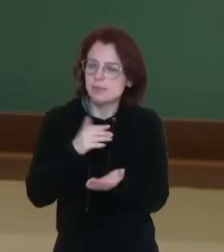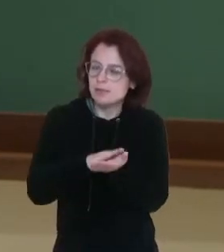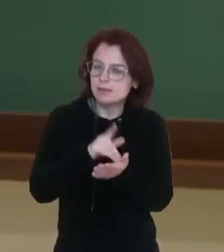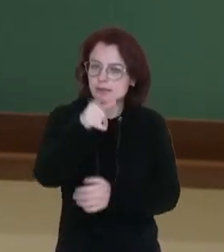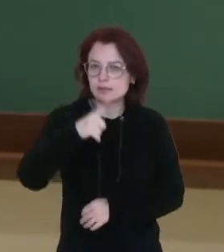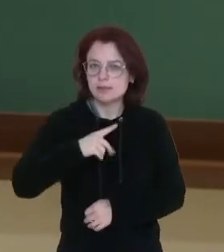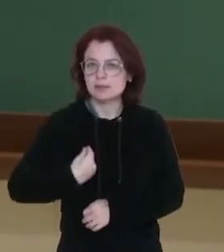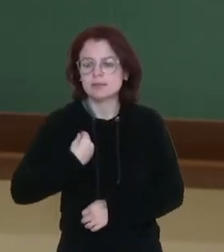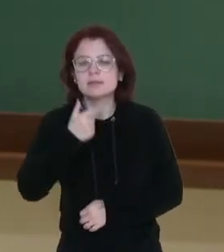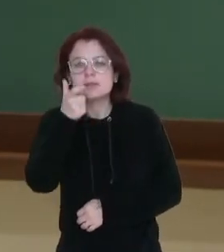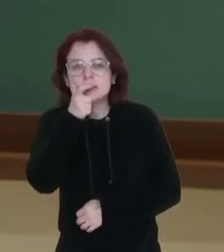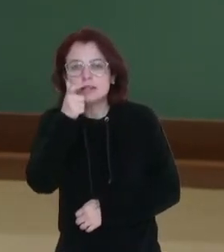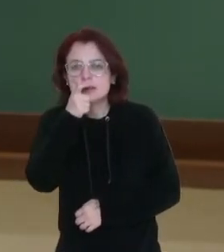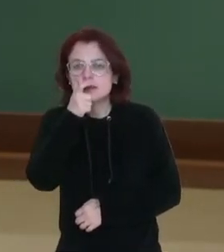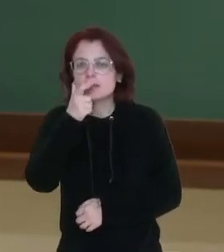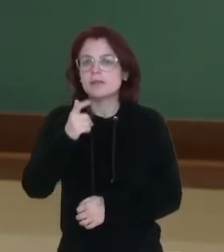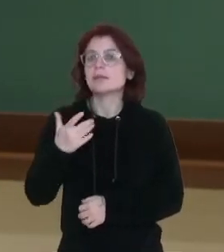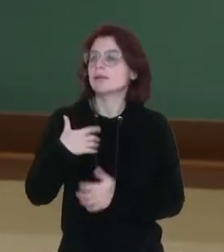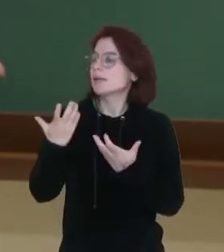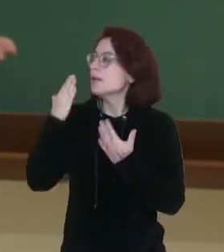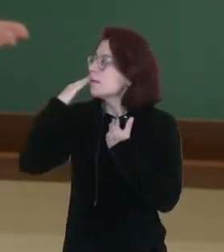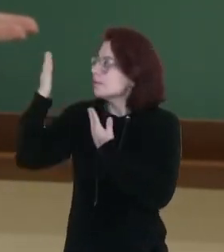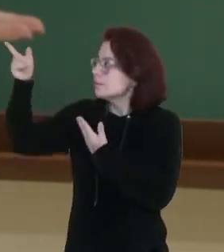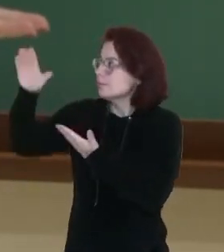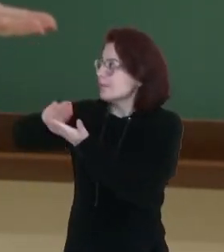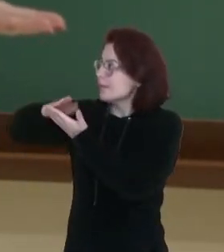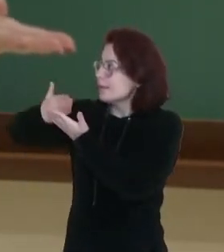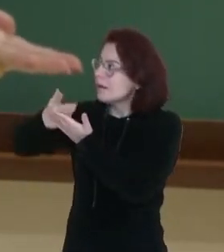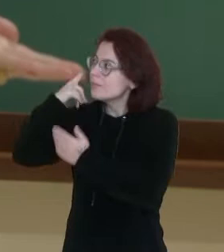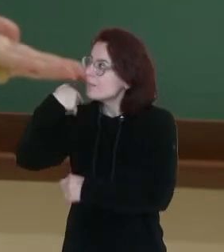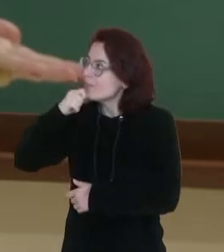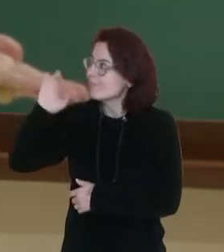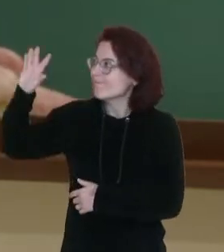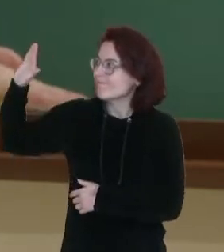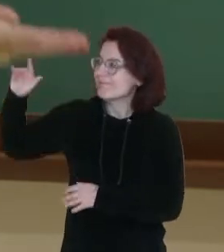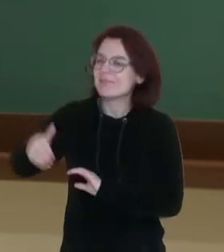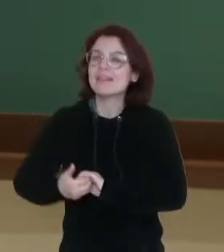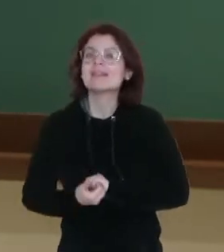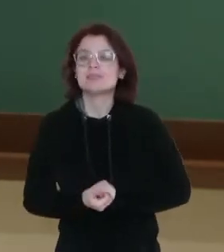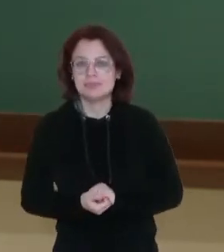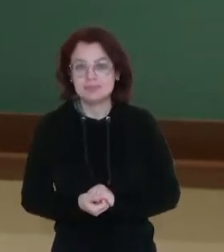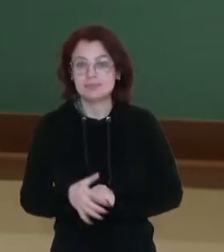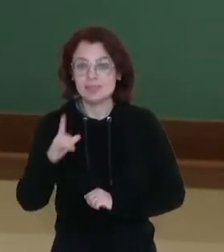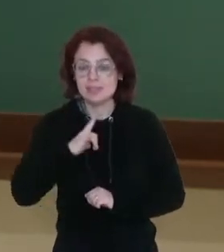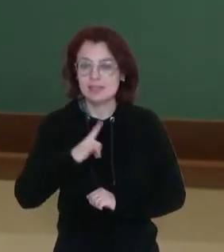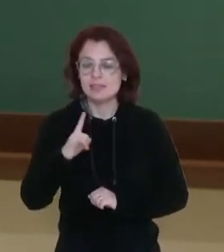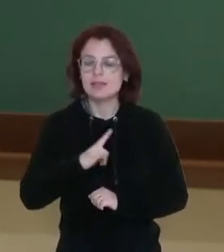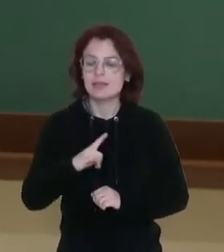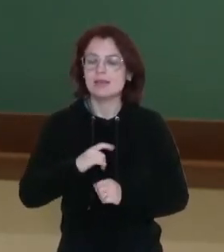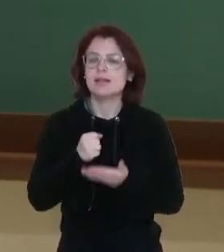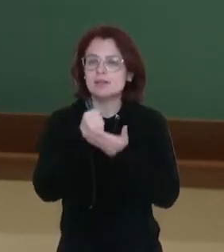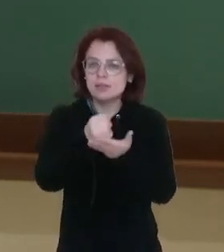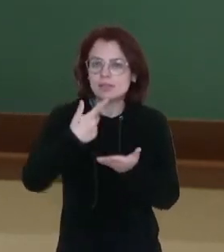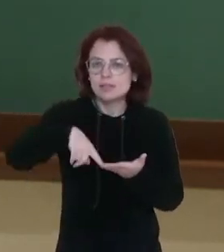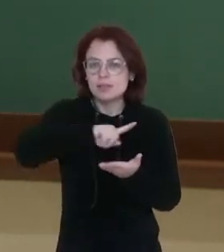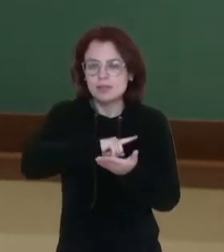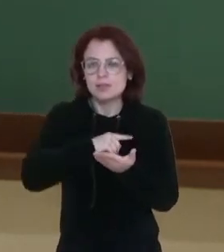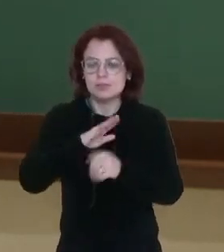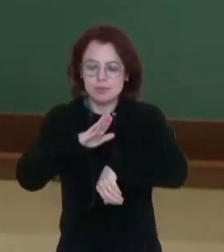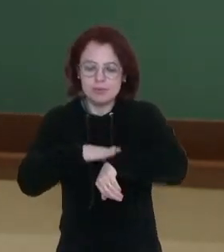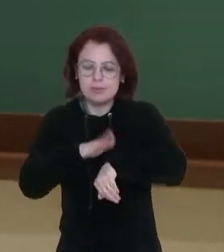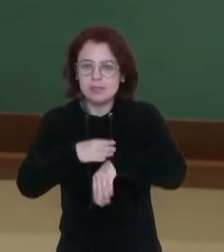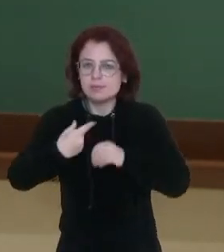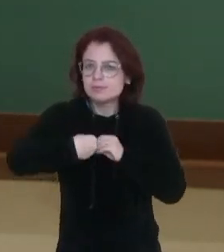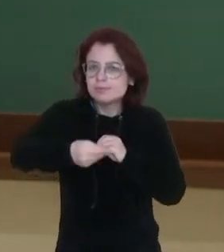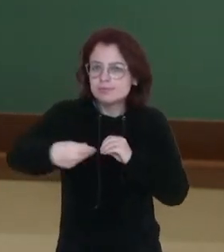estarem assistindo e quero agradecer a nossa querida intérprete que está aqui também abrilhantando esse momento conosco, né,